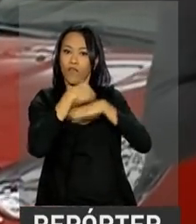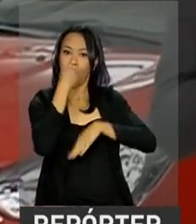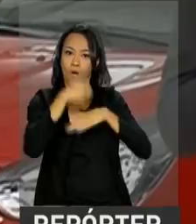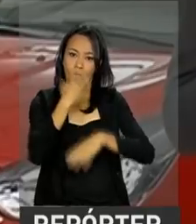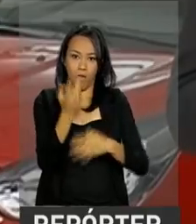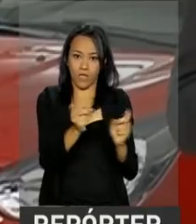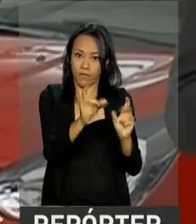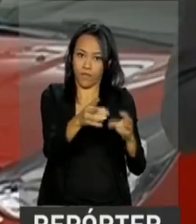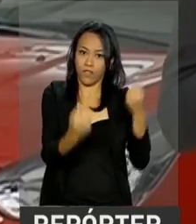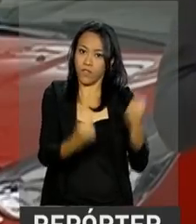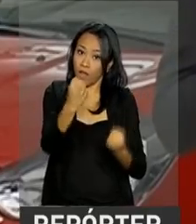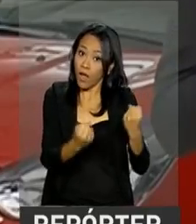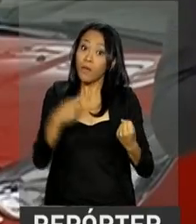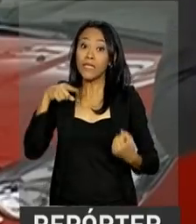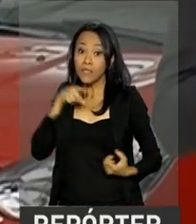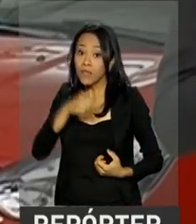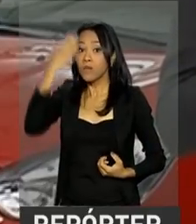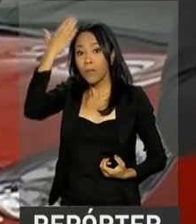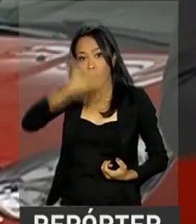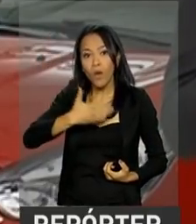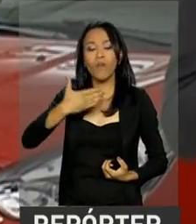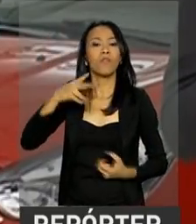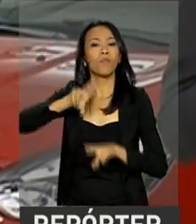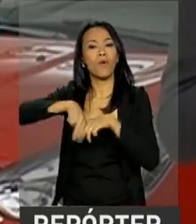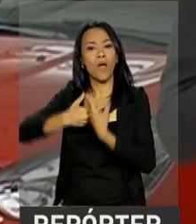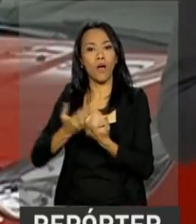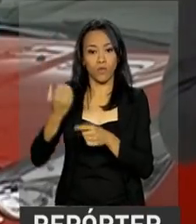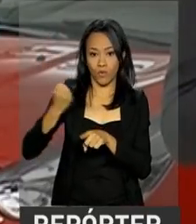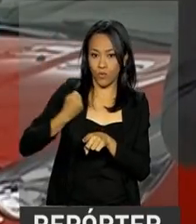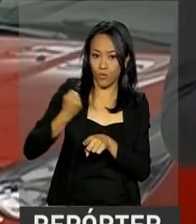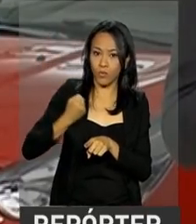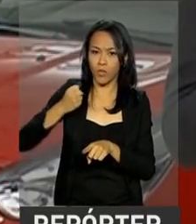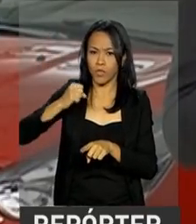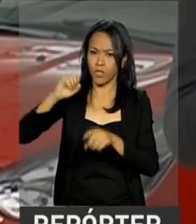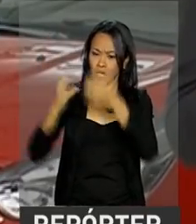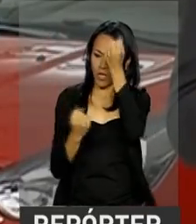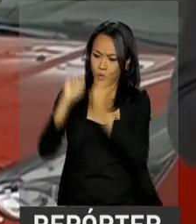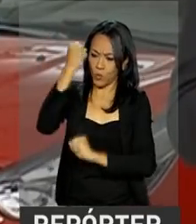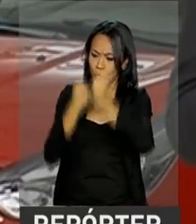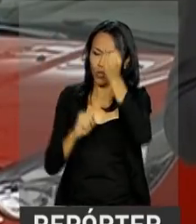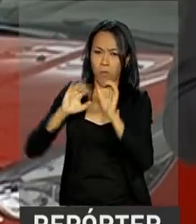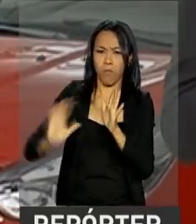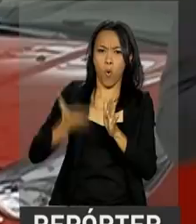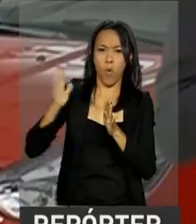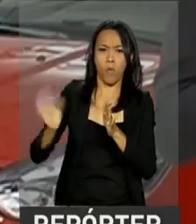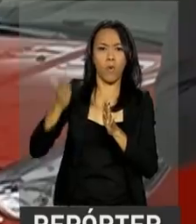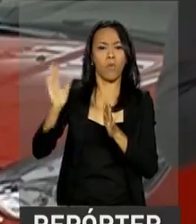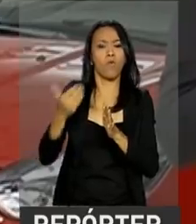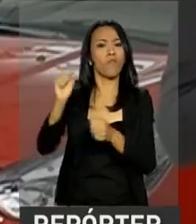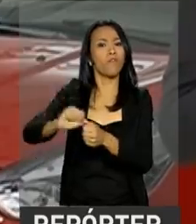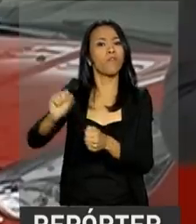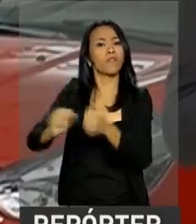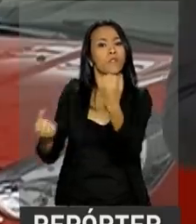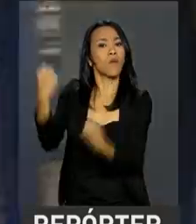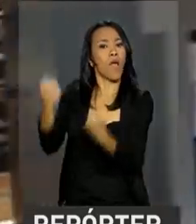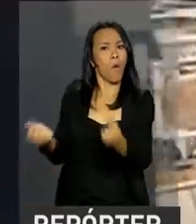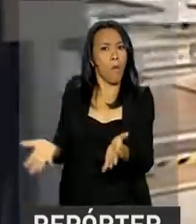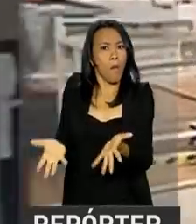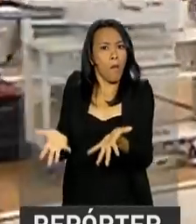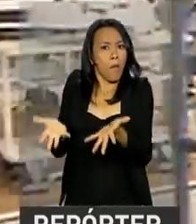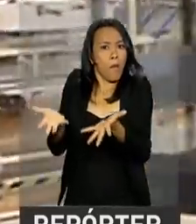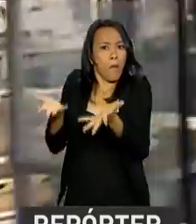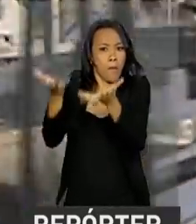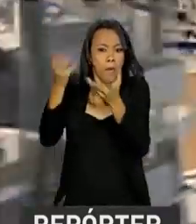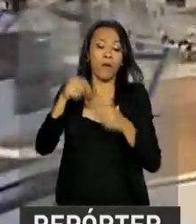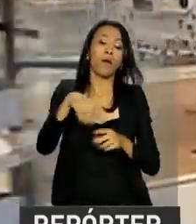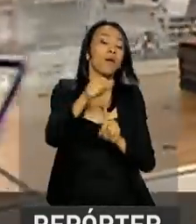aquecimento nos negócios é comprovado pelos números de produção apresentados pela associação nacional dos fabricantes de veículos em outubro